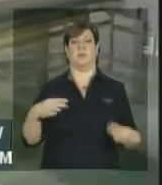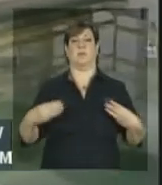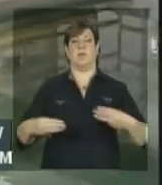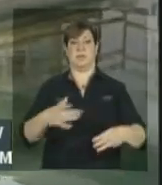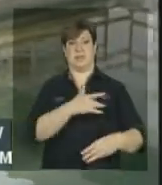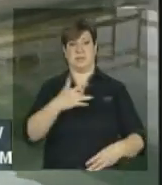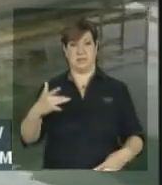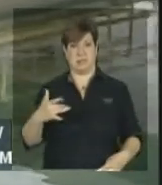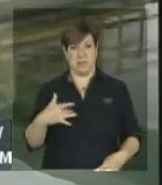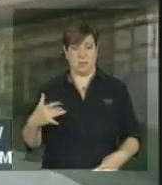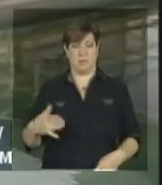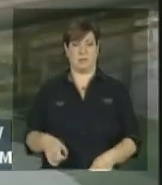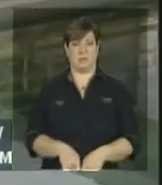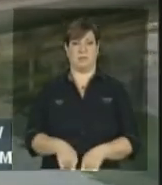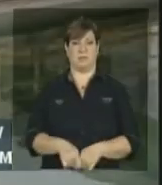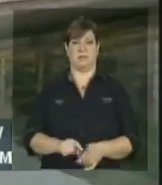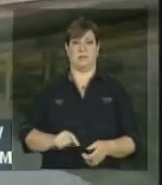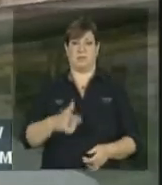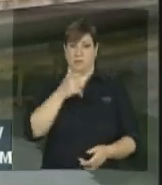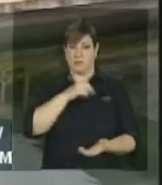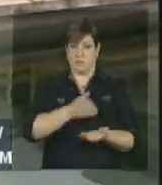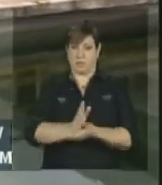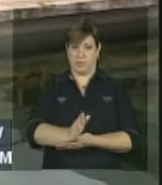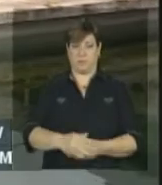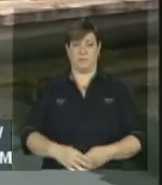da Saúde.